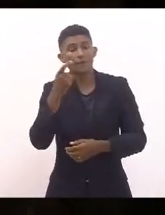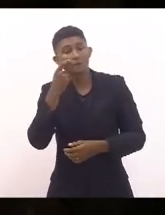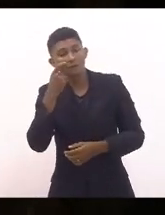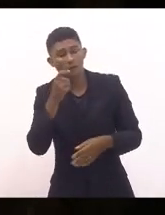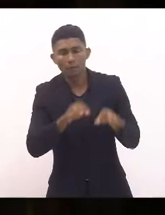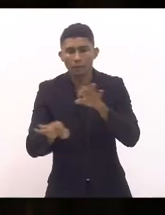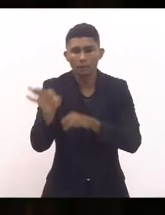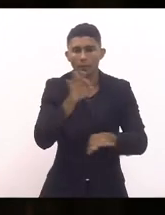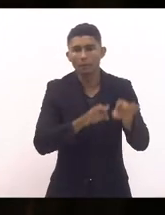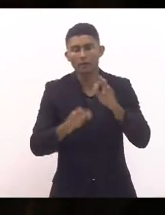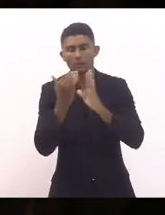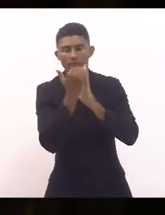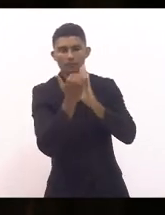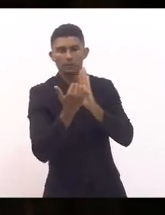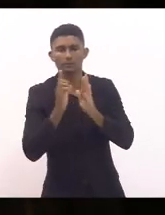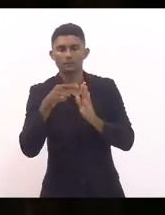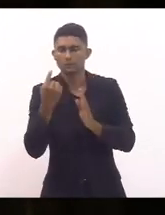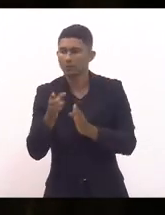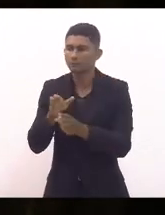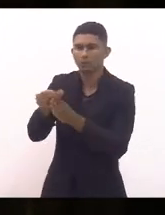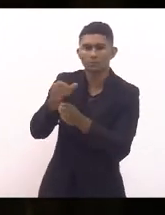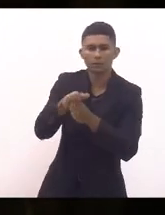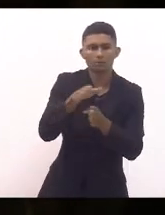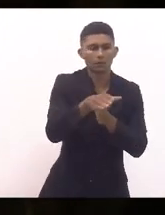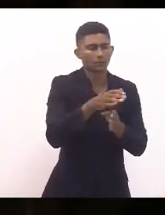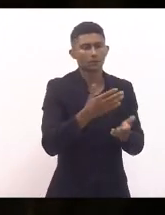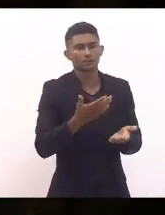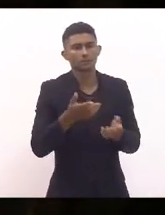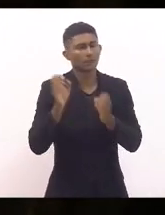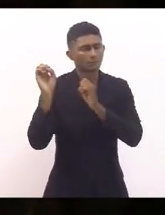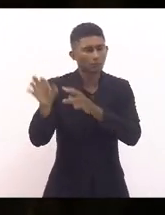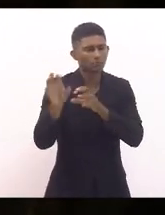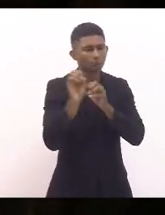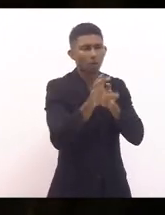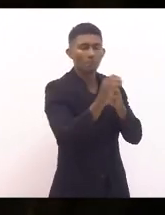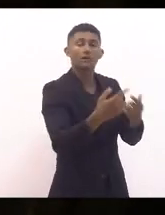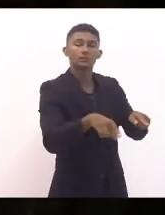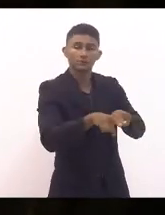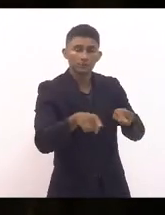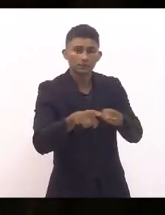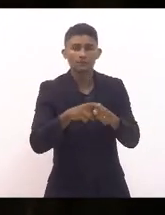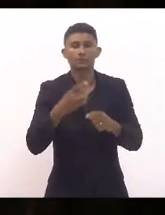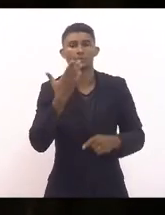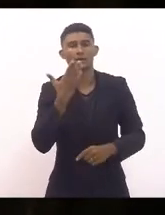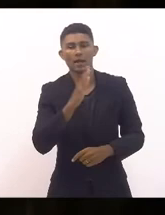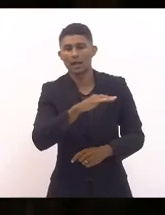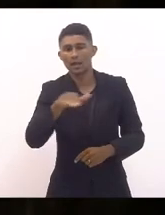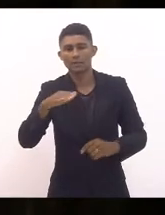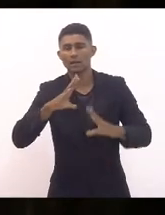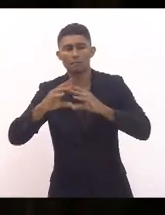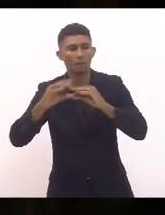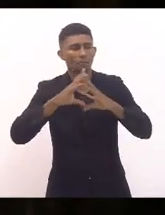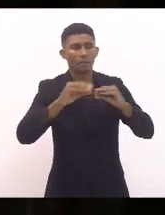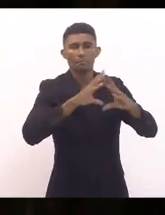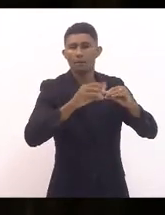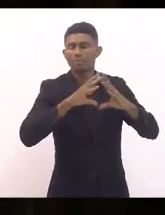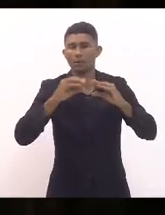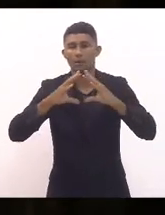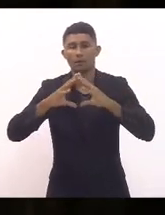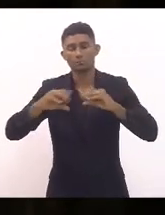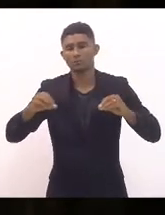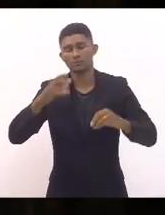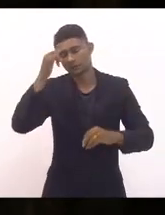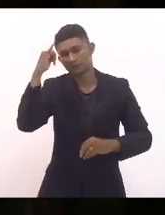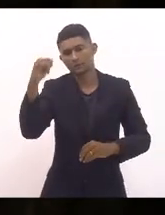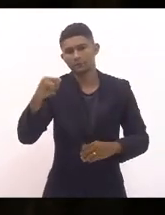de fato, orientar, educar e evitar o desaparecimento dessas crianças. E, por fim, foi através